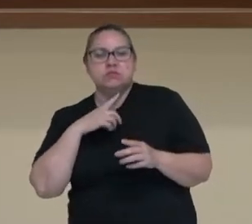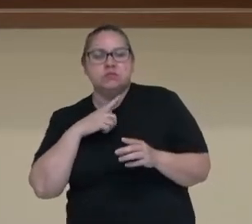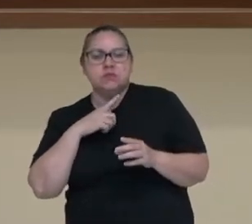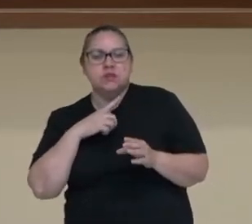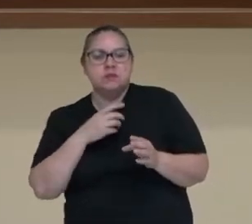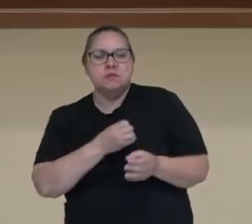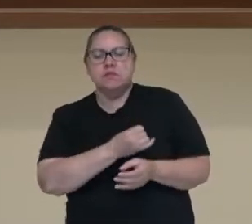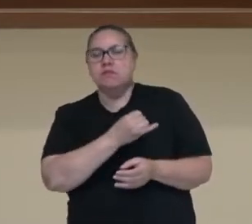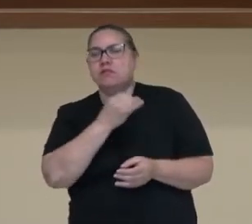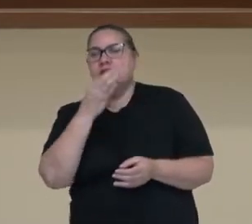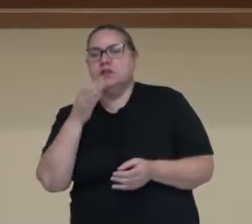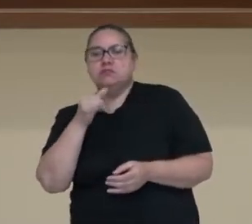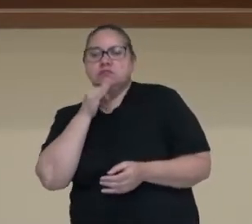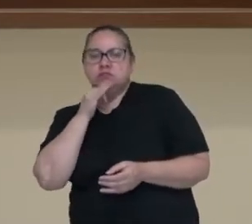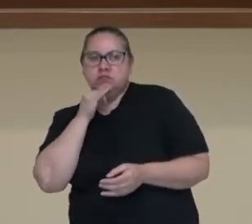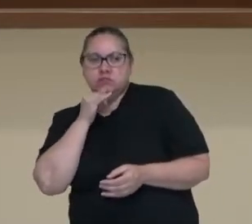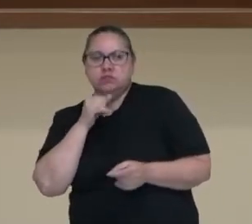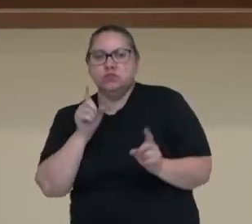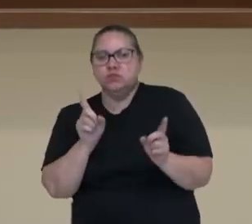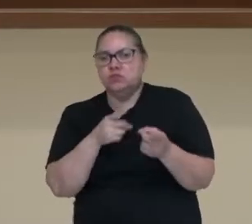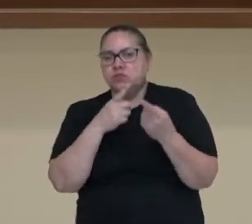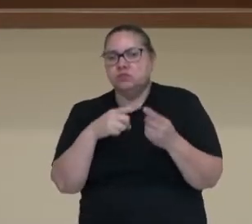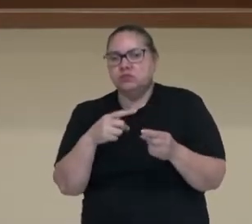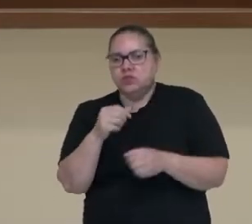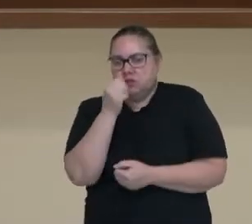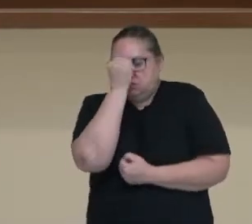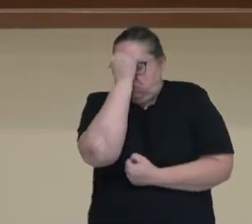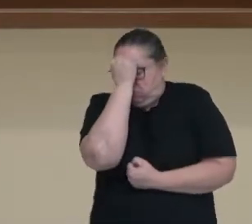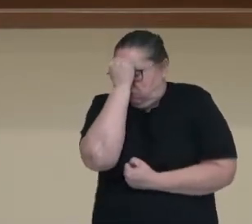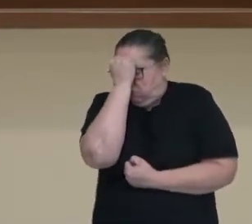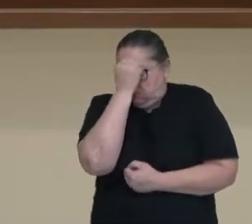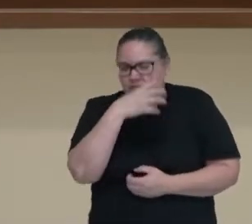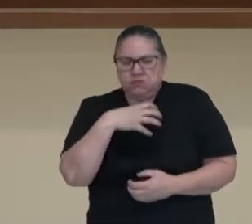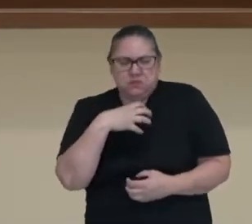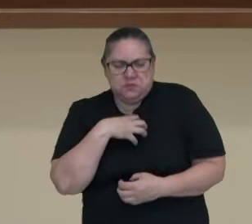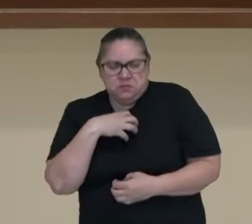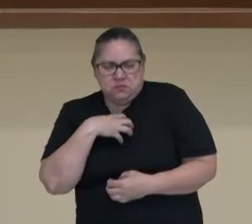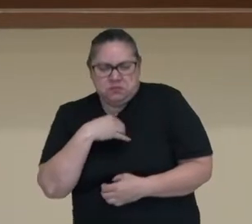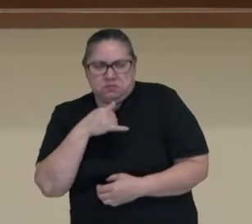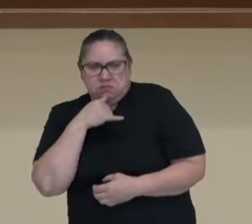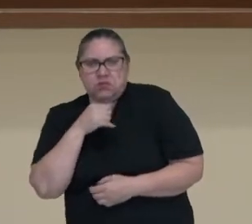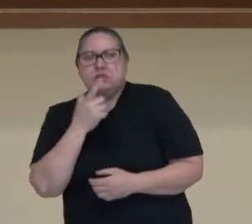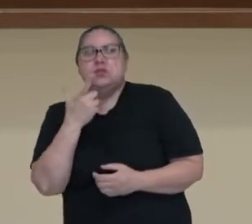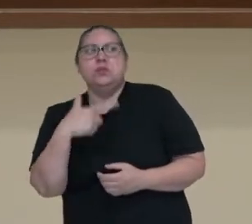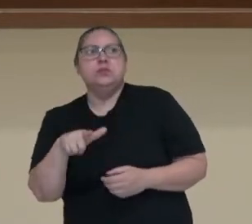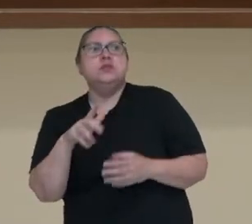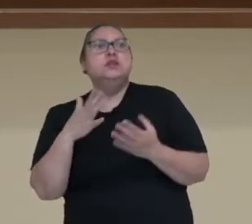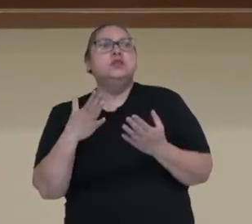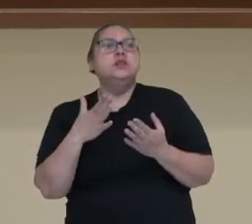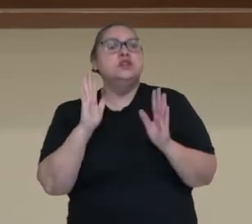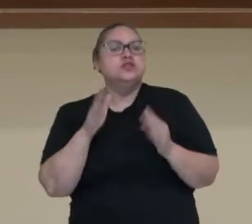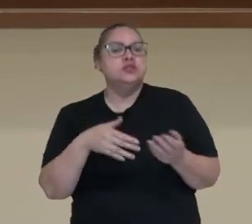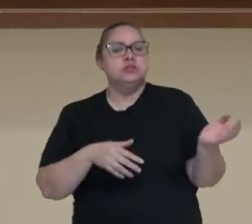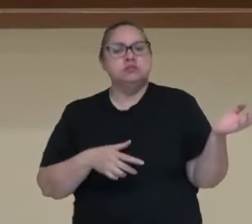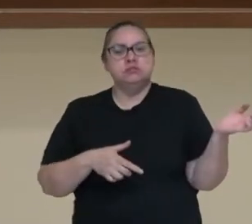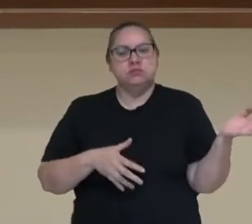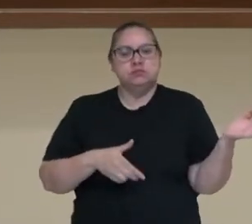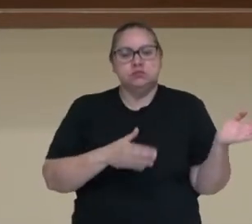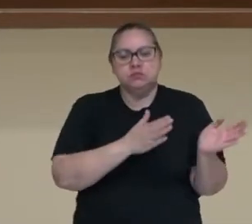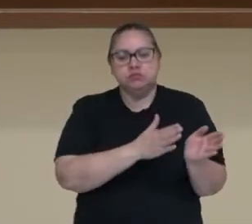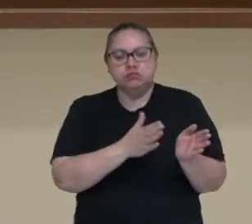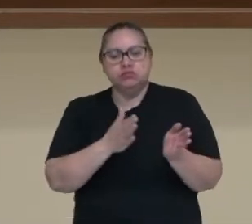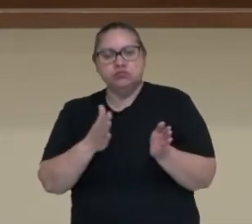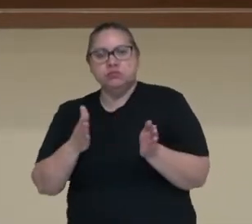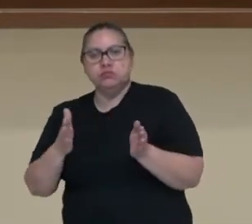mídia, algumas até músicas de sofrência, entre outras, tá? Já o período, então,